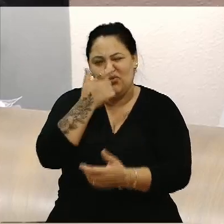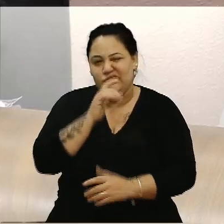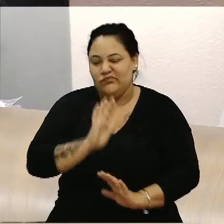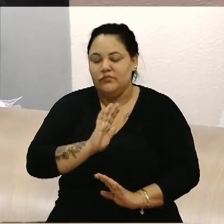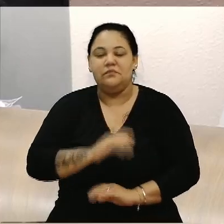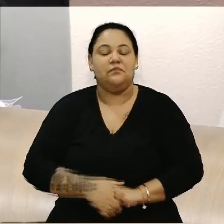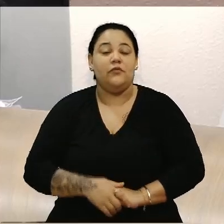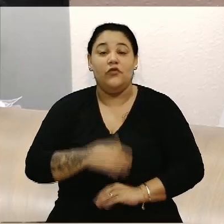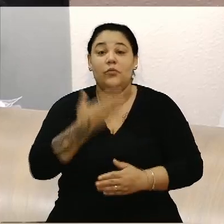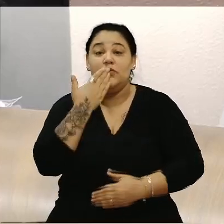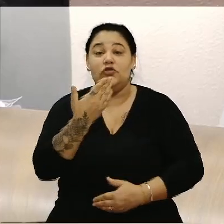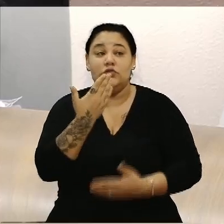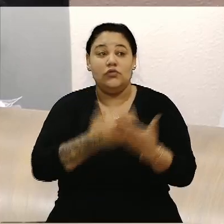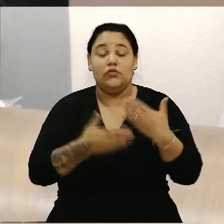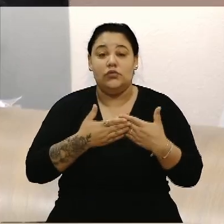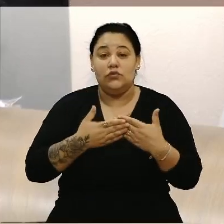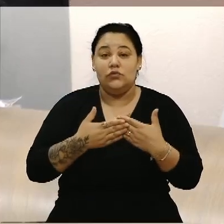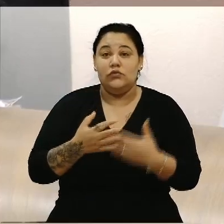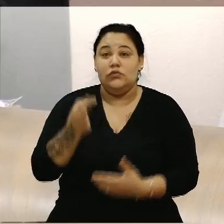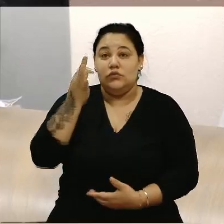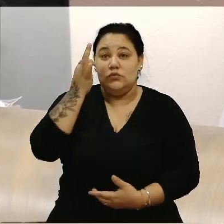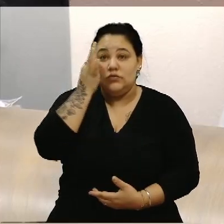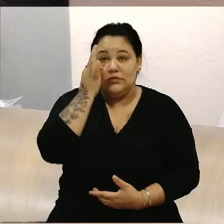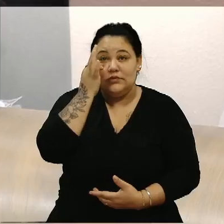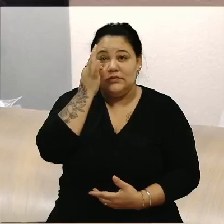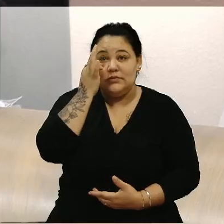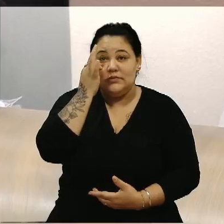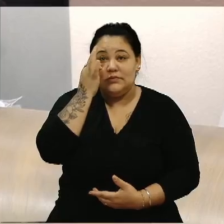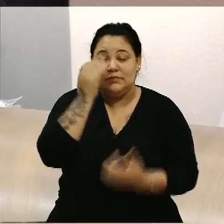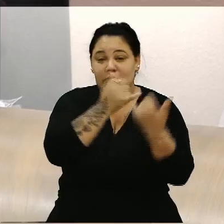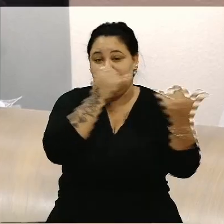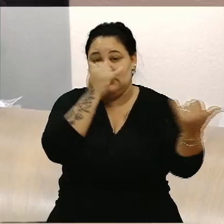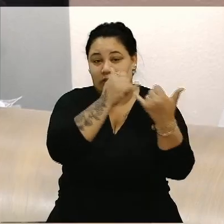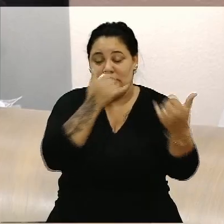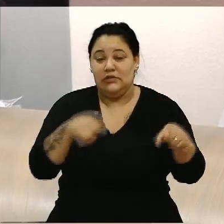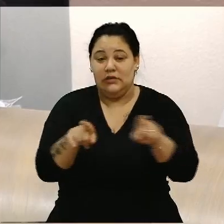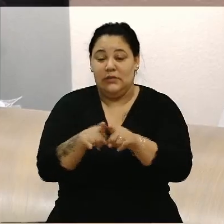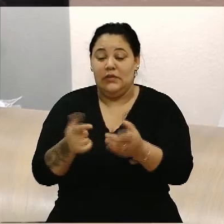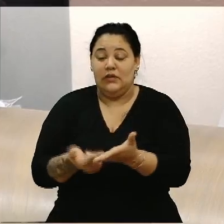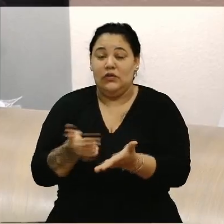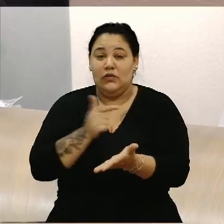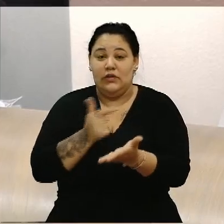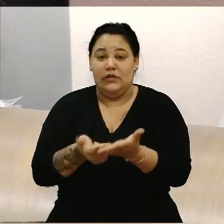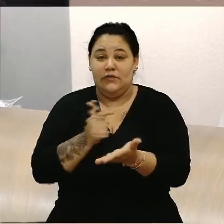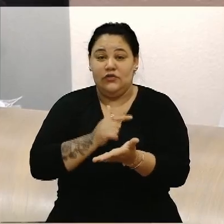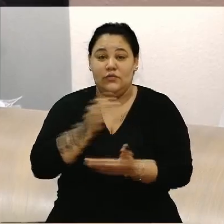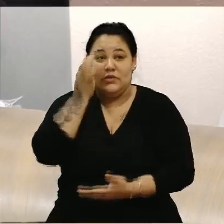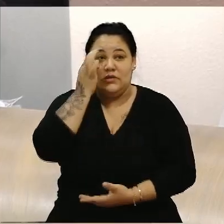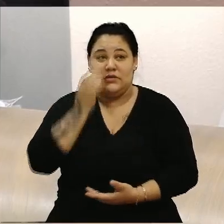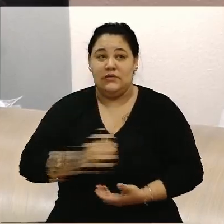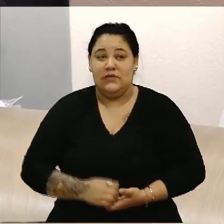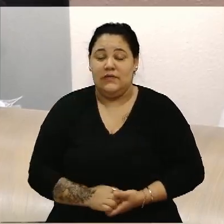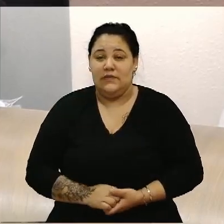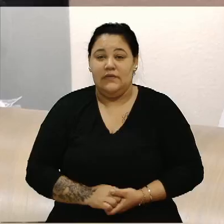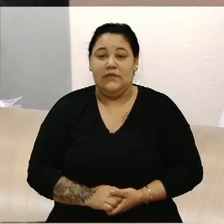de presenças no terminal eletrônico e também no livro de presenças.